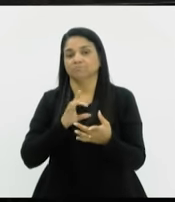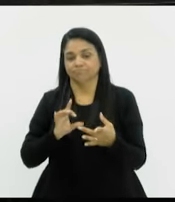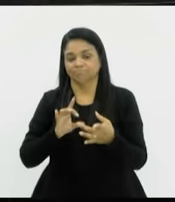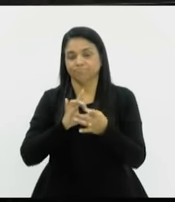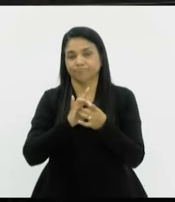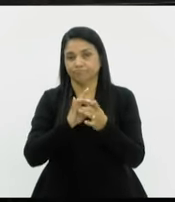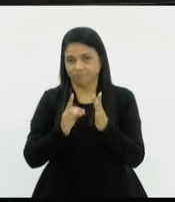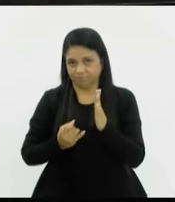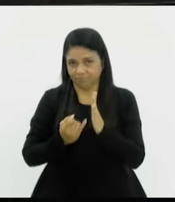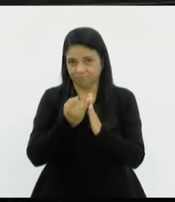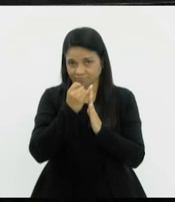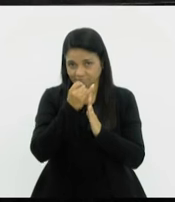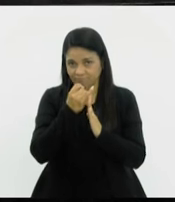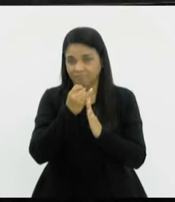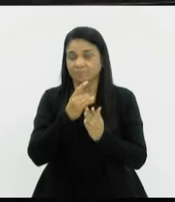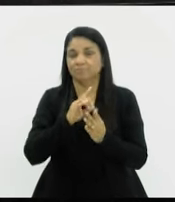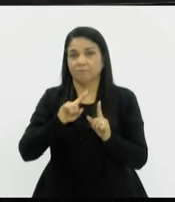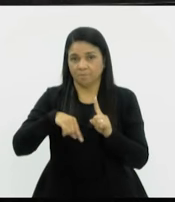e incide